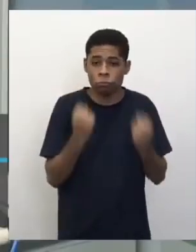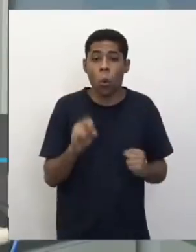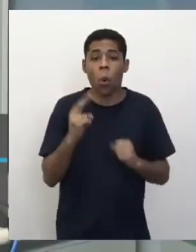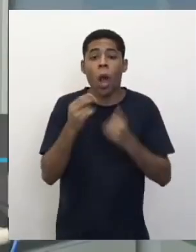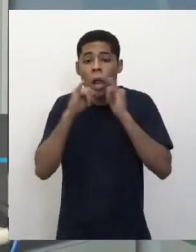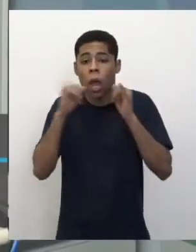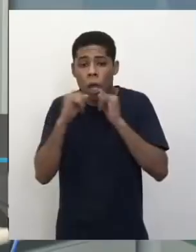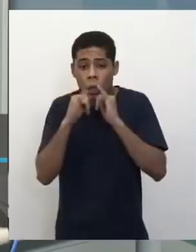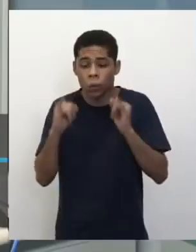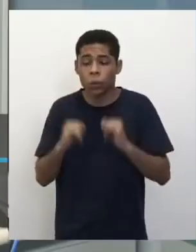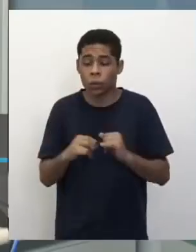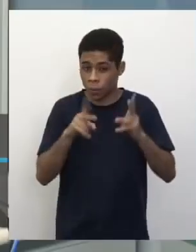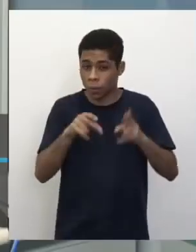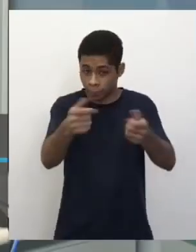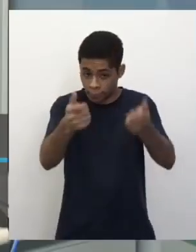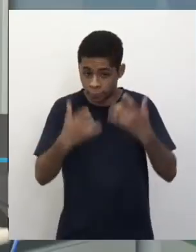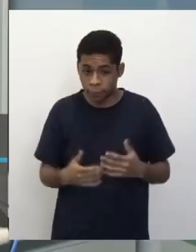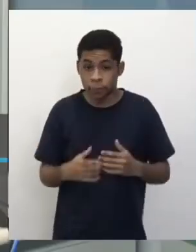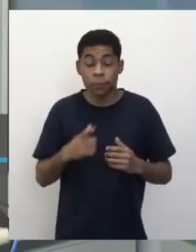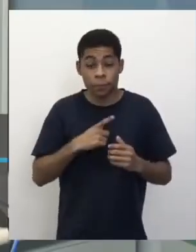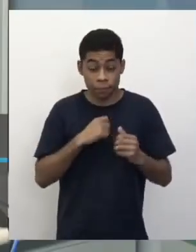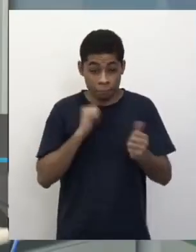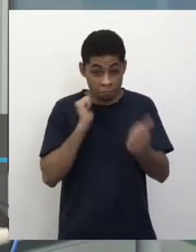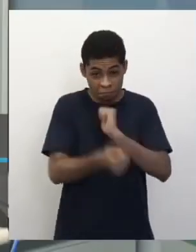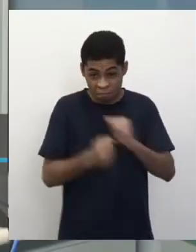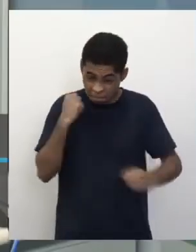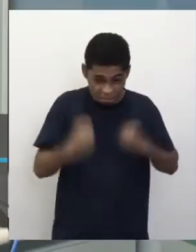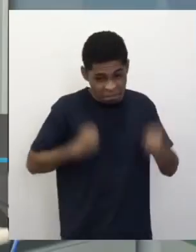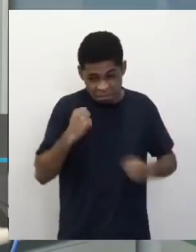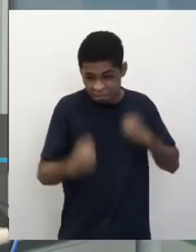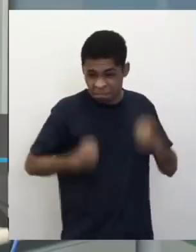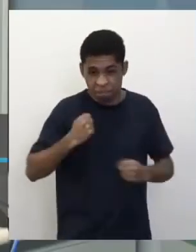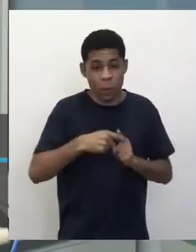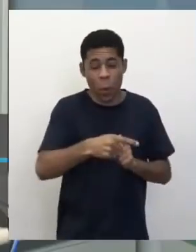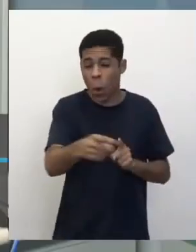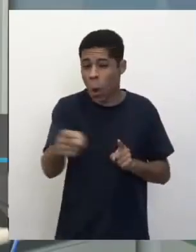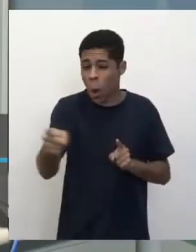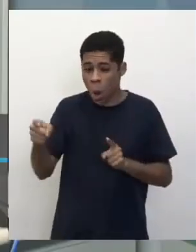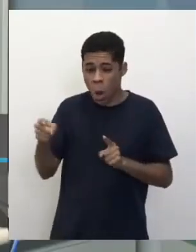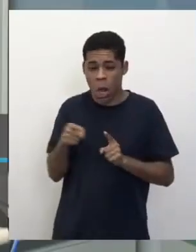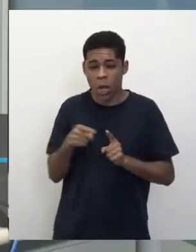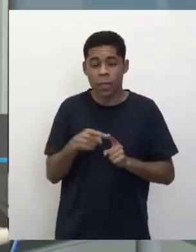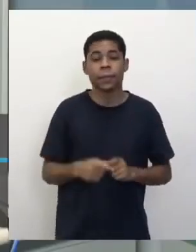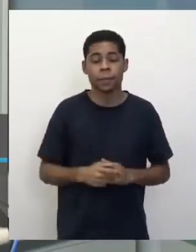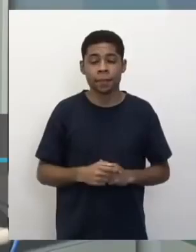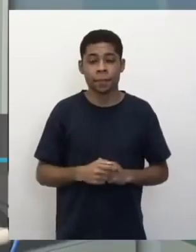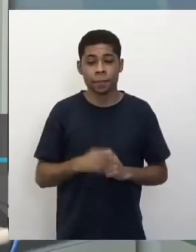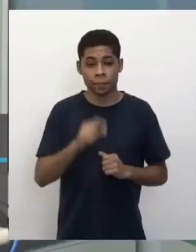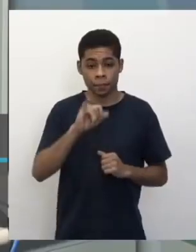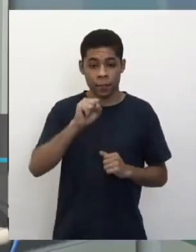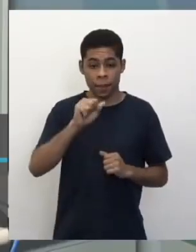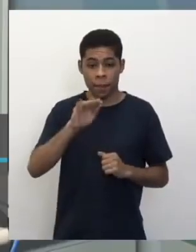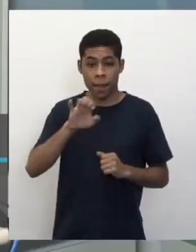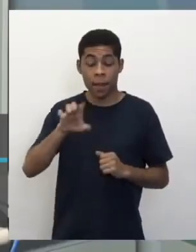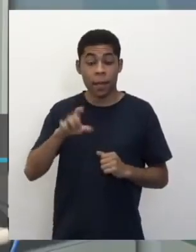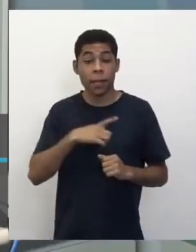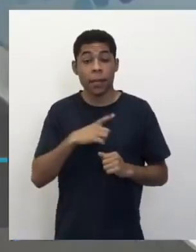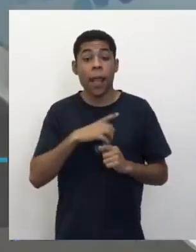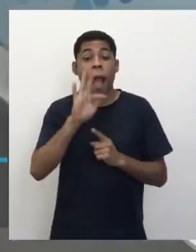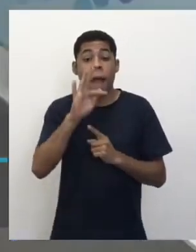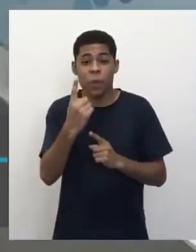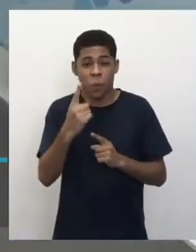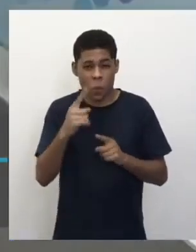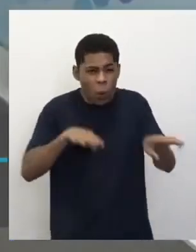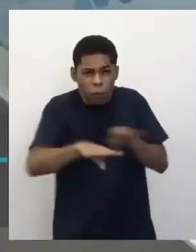mencionaram. Maratona, percurso, caminho, rota, a Isabelle. Circuito na Fórmula 1. Isso,